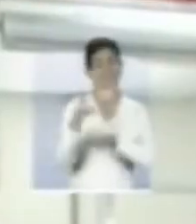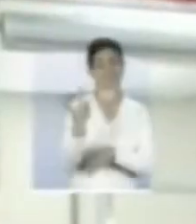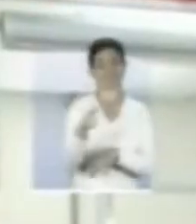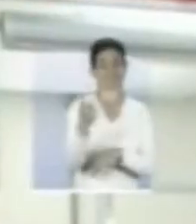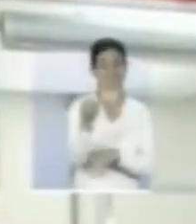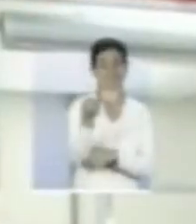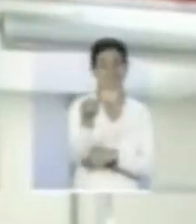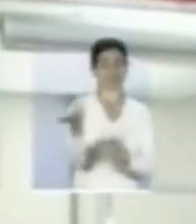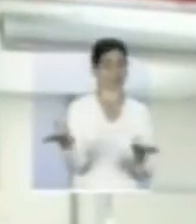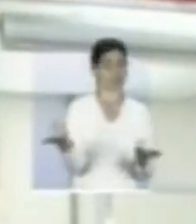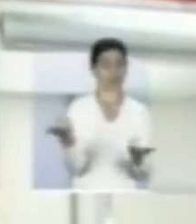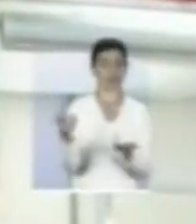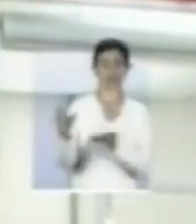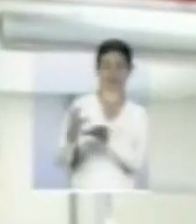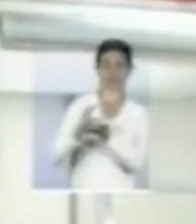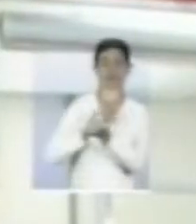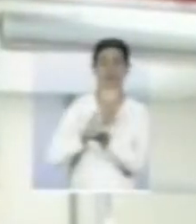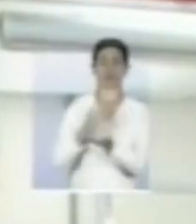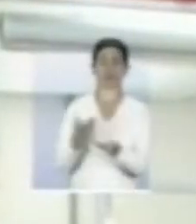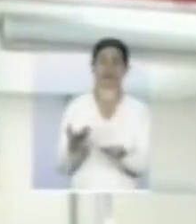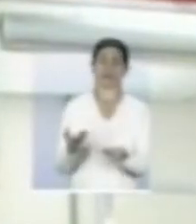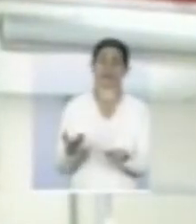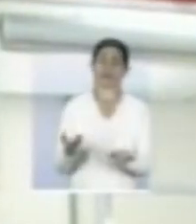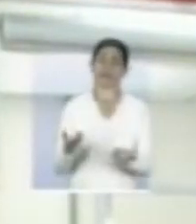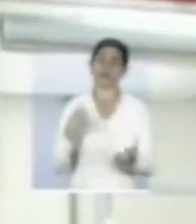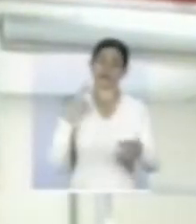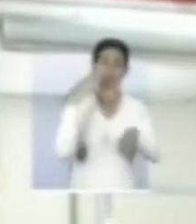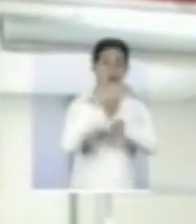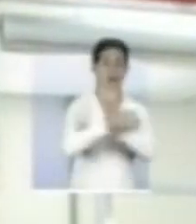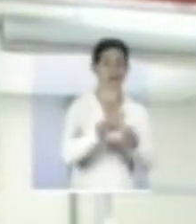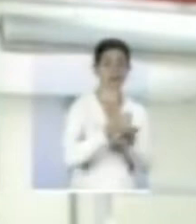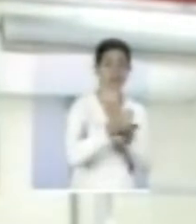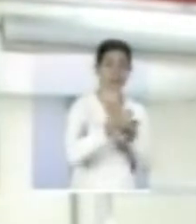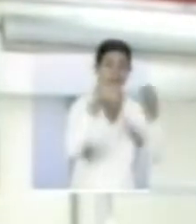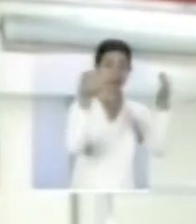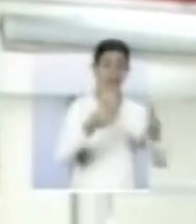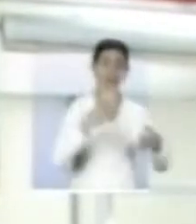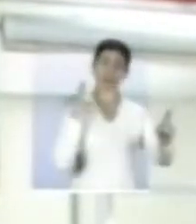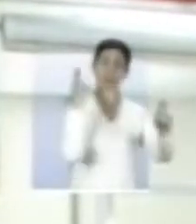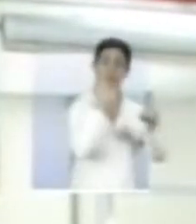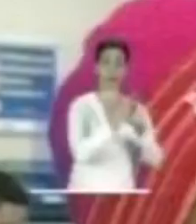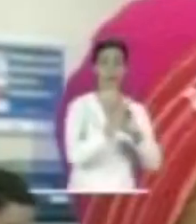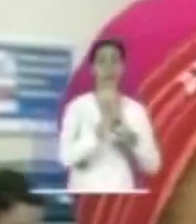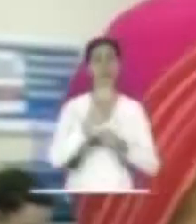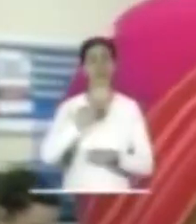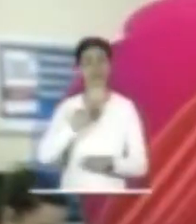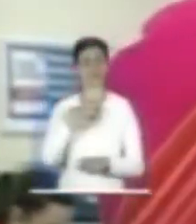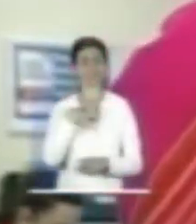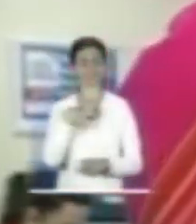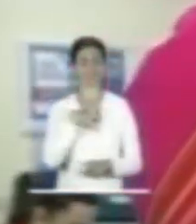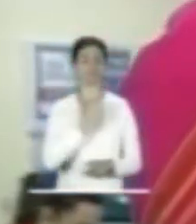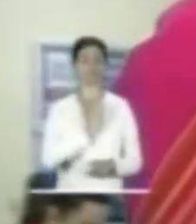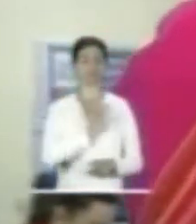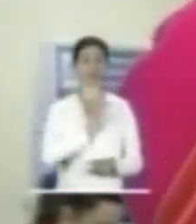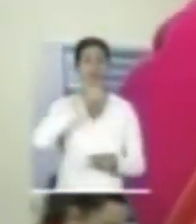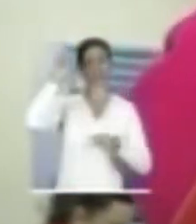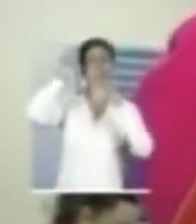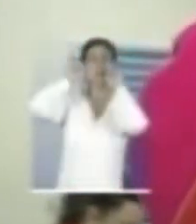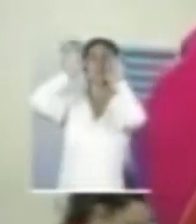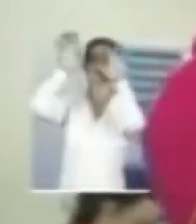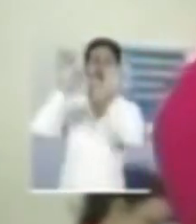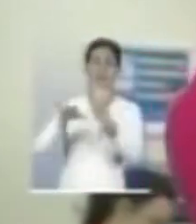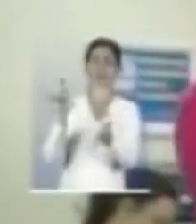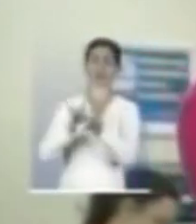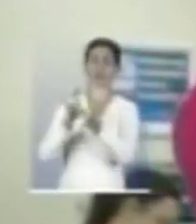não tem dinheiro, né? Não tem condição financeira. Você chega na farmácia Dose Certa e encontra, né? Eu falo do fundo do meu coração.